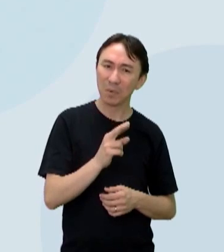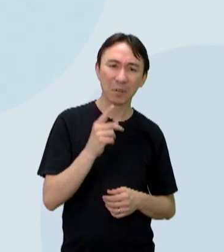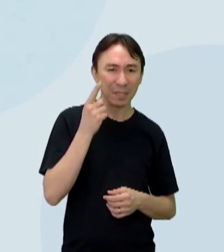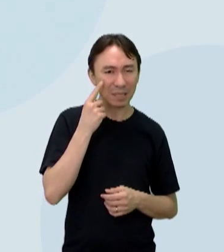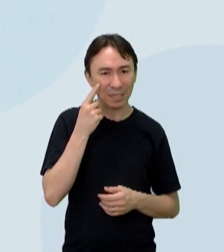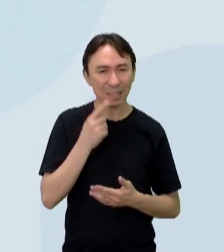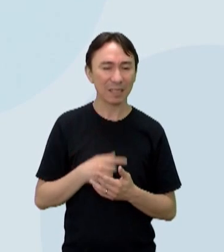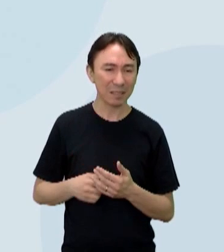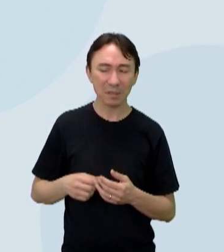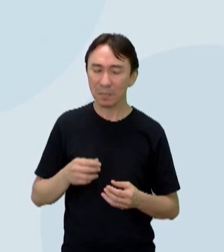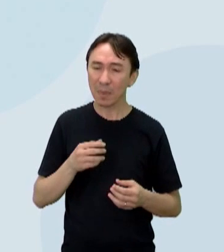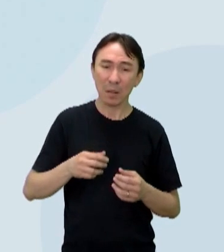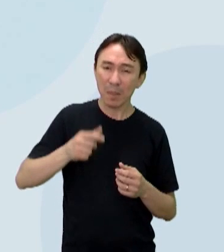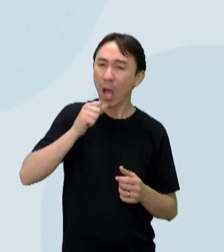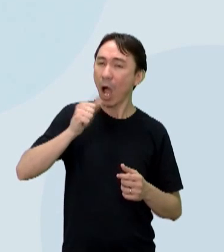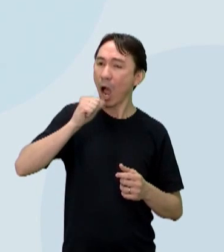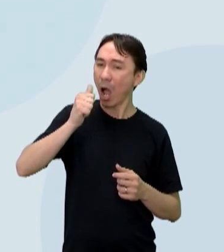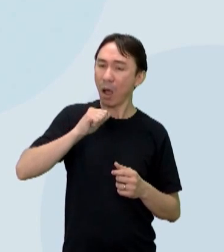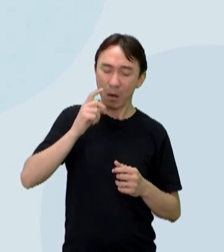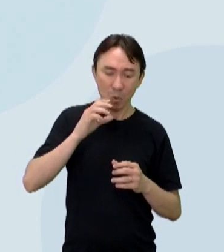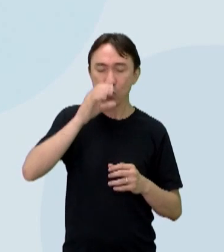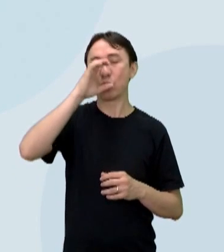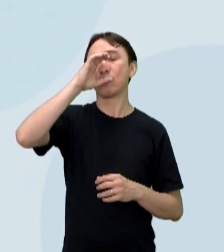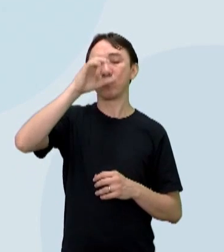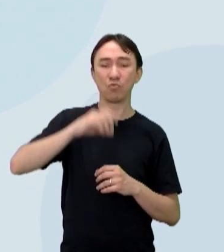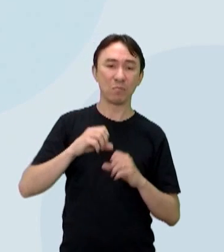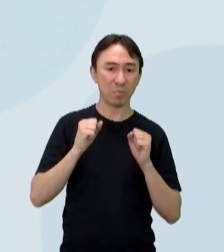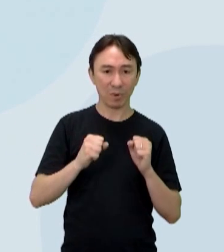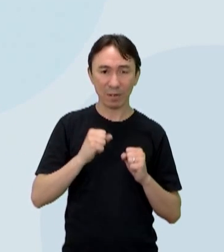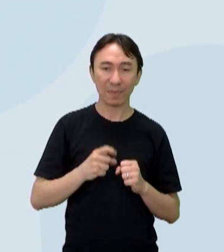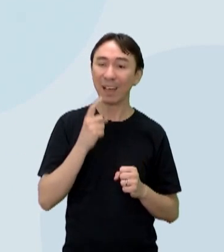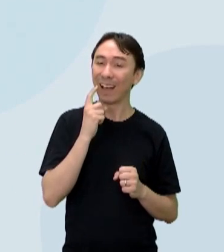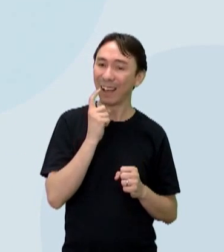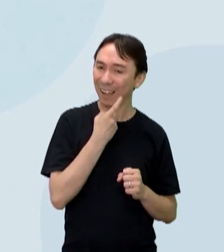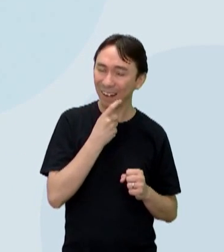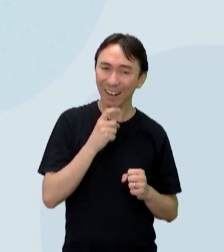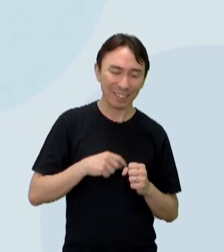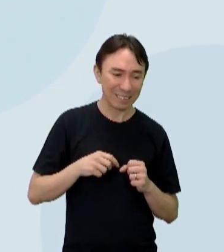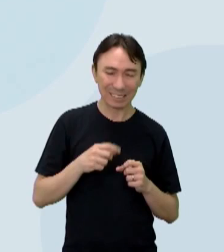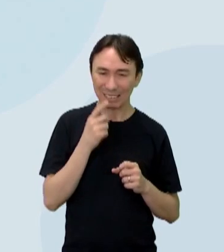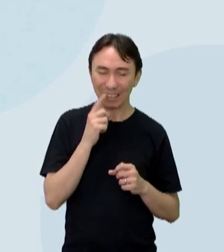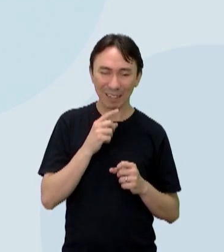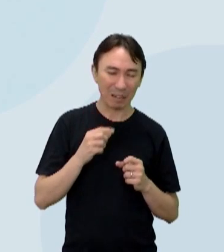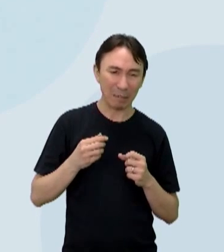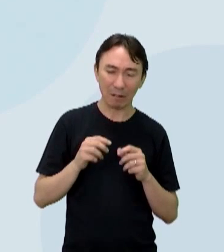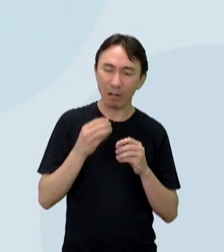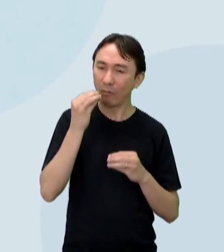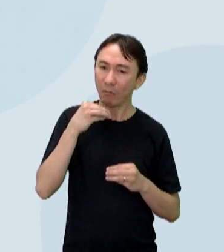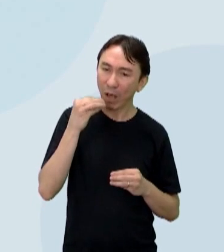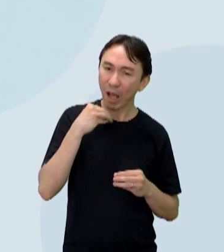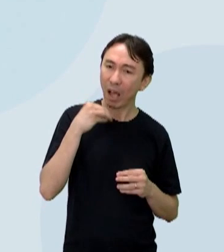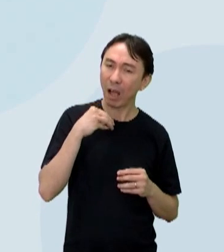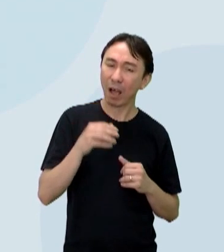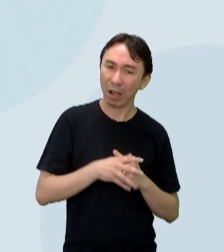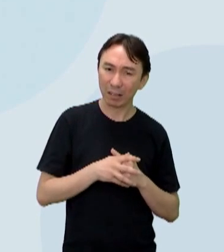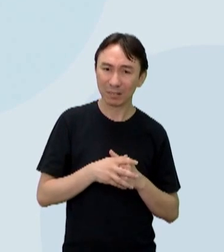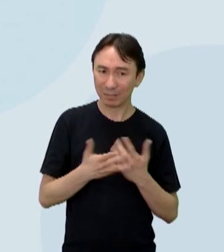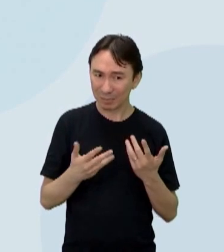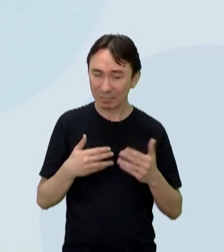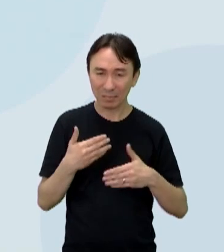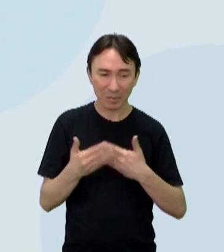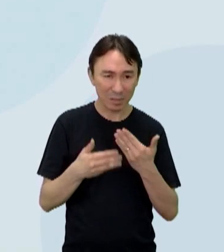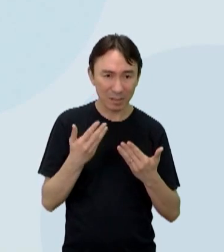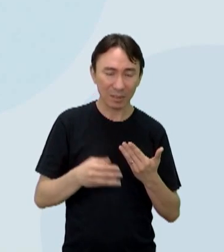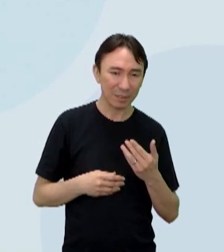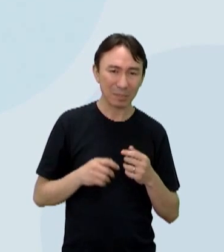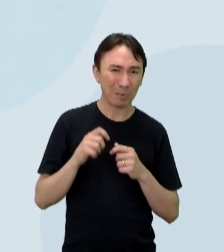destemperado pode causar erosão do esmalte dos dentes, né? Abrindo alas